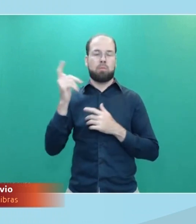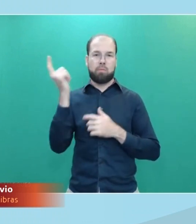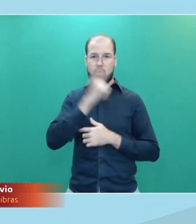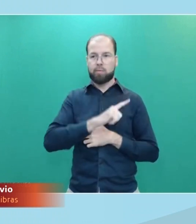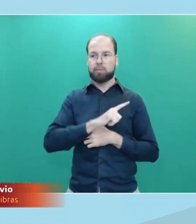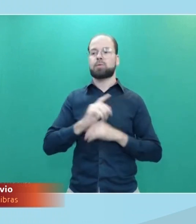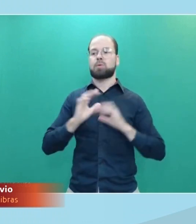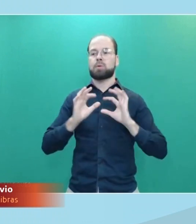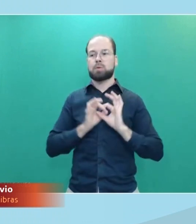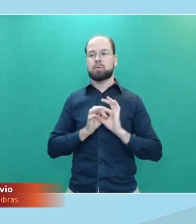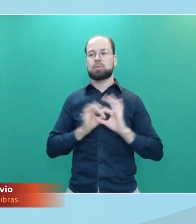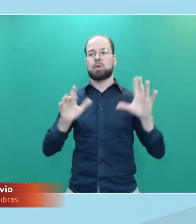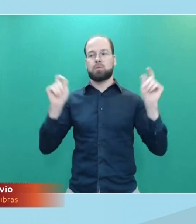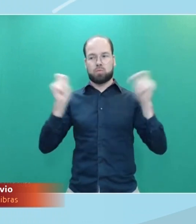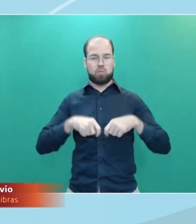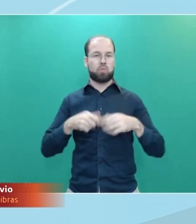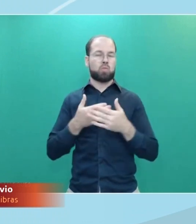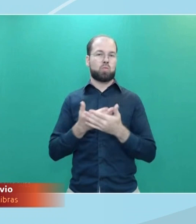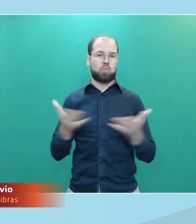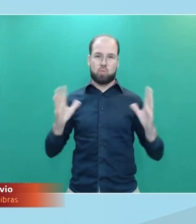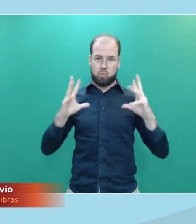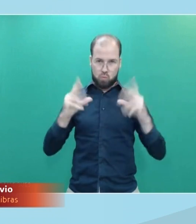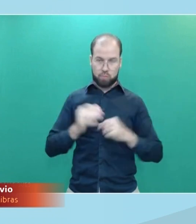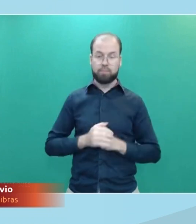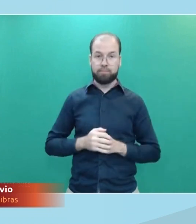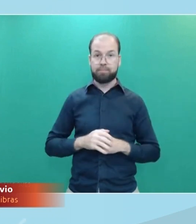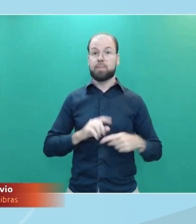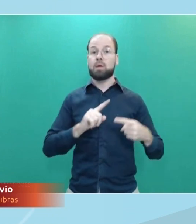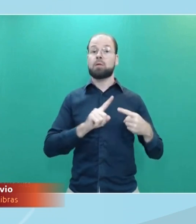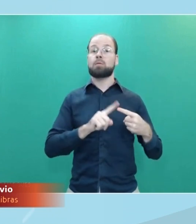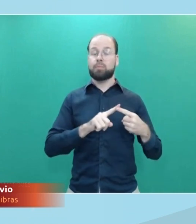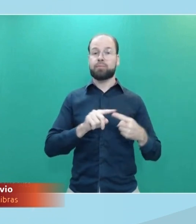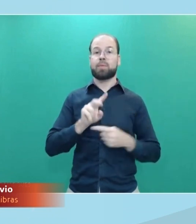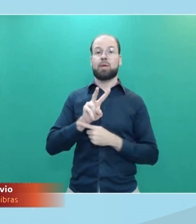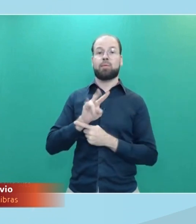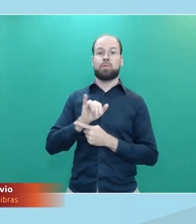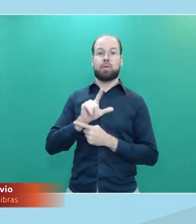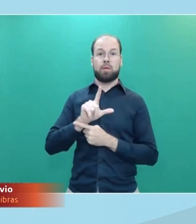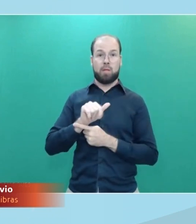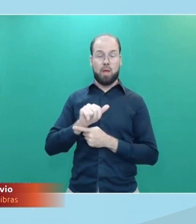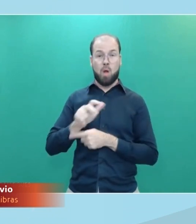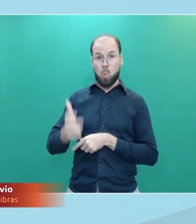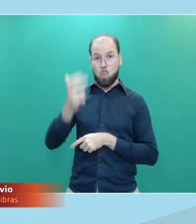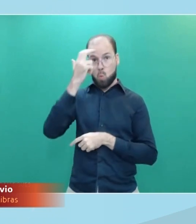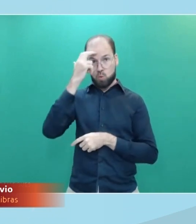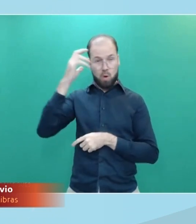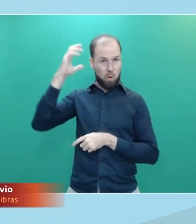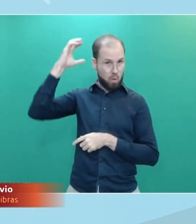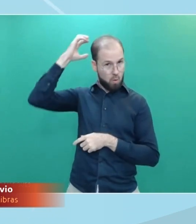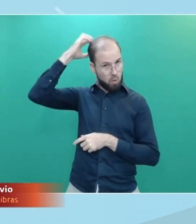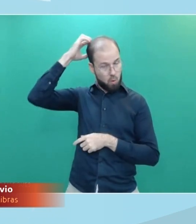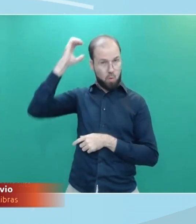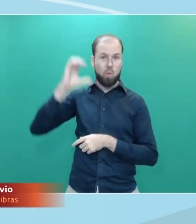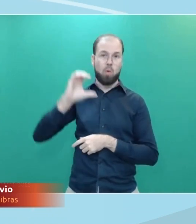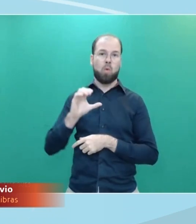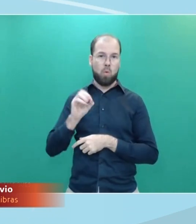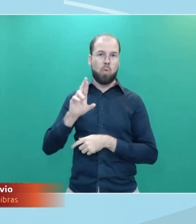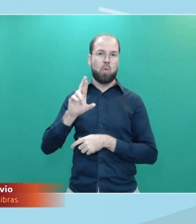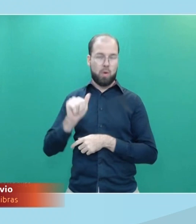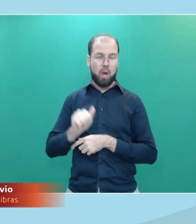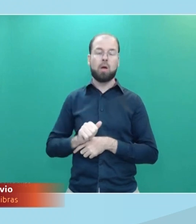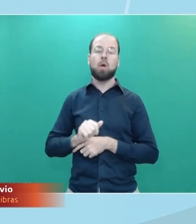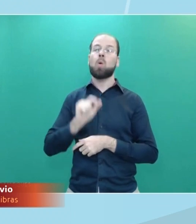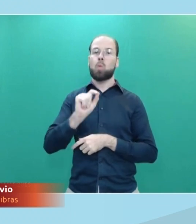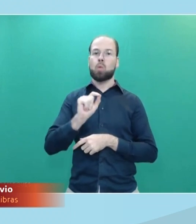primeira delas é sobre a Vila Cultural Cora Coralina, que recebe a exposição Hospitalidade, Casa